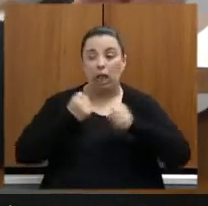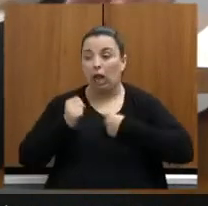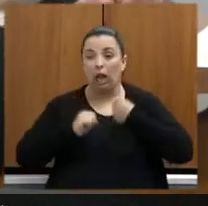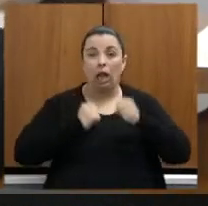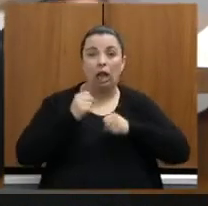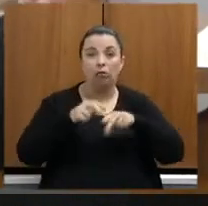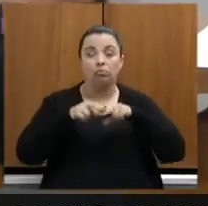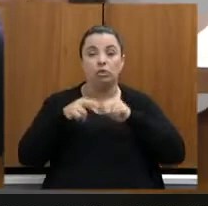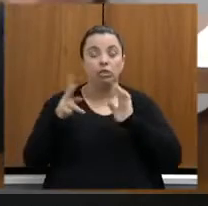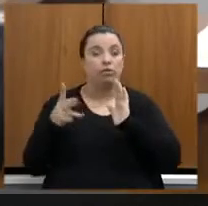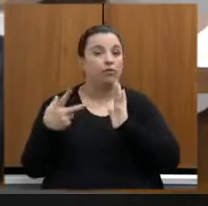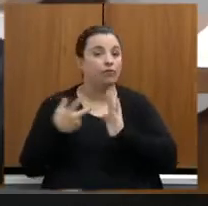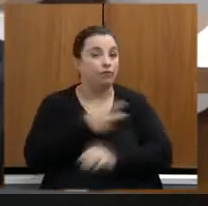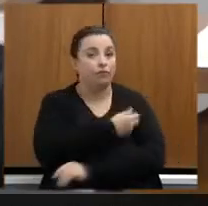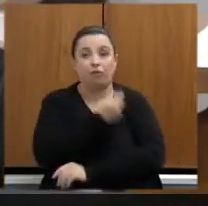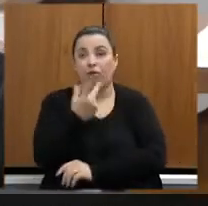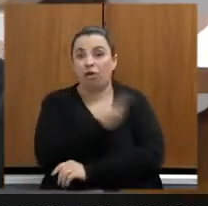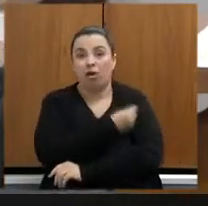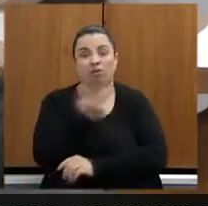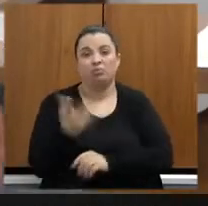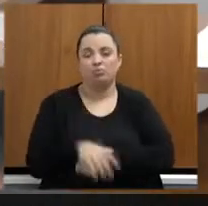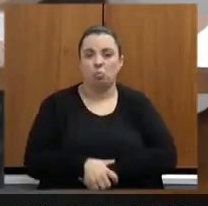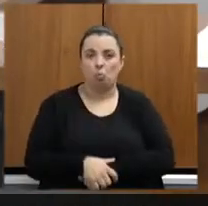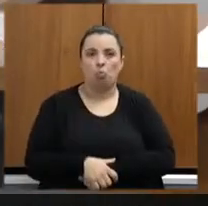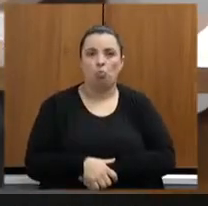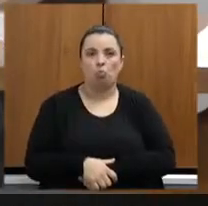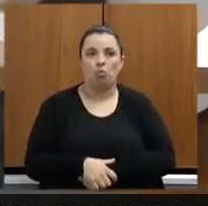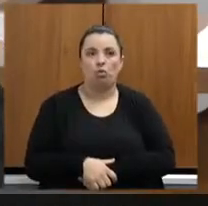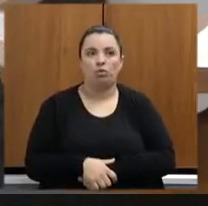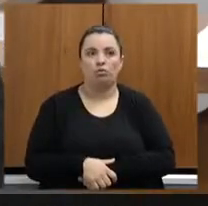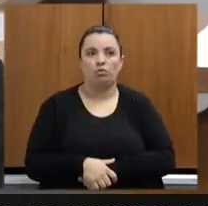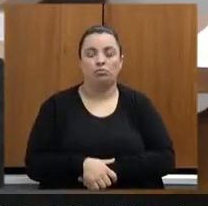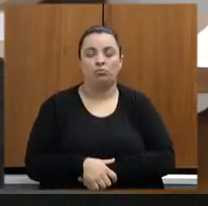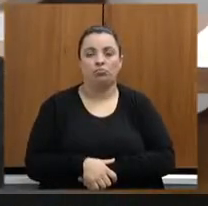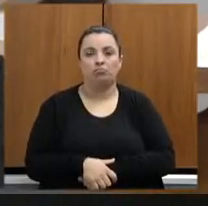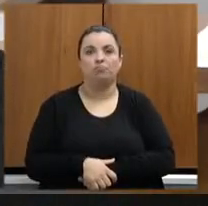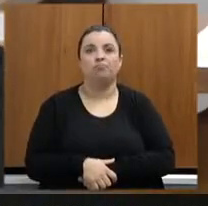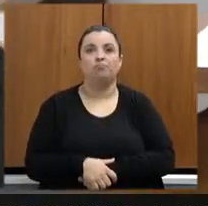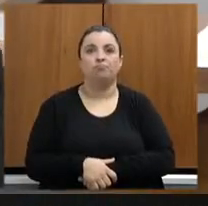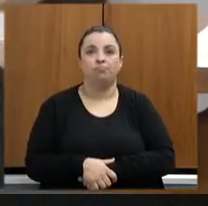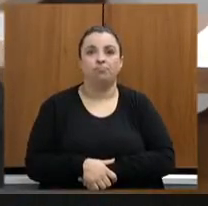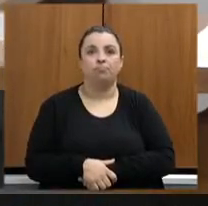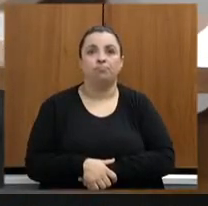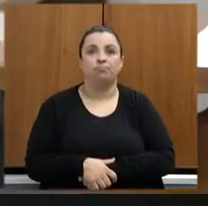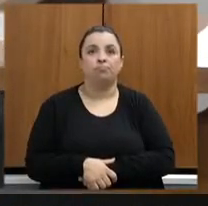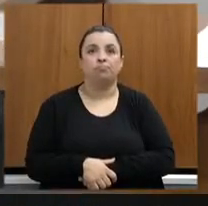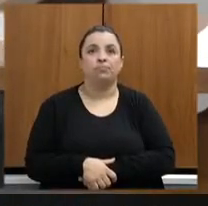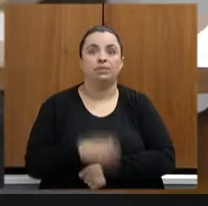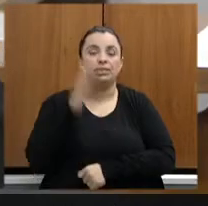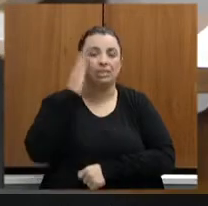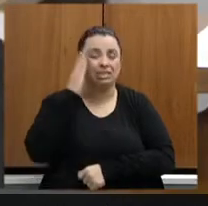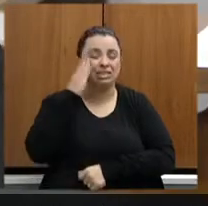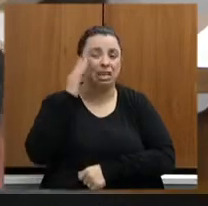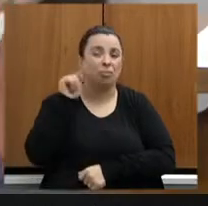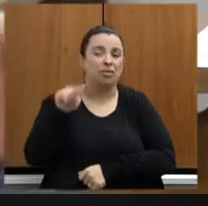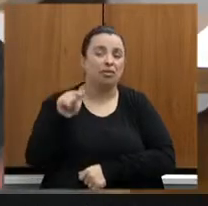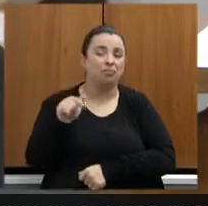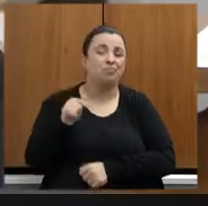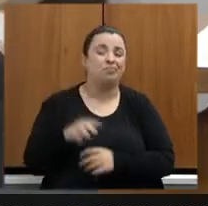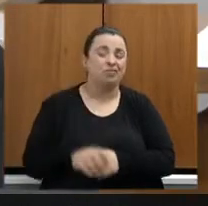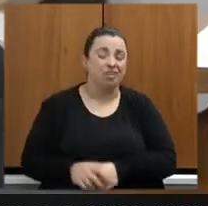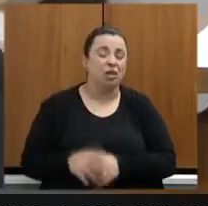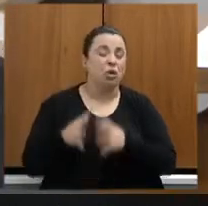vacinação aquela oleosa Que deixavam animal realmente situação bem complicado